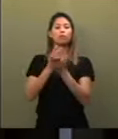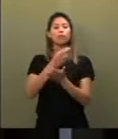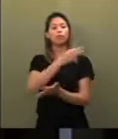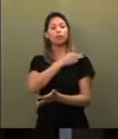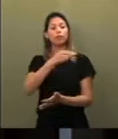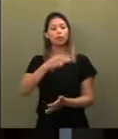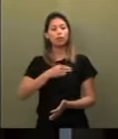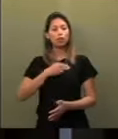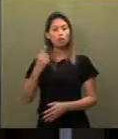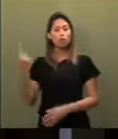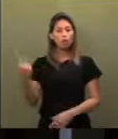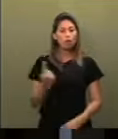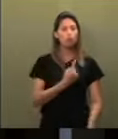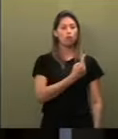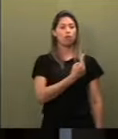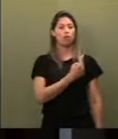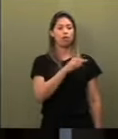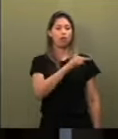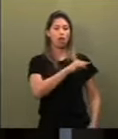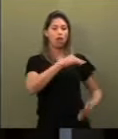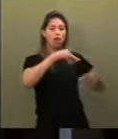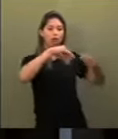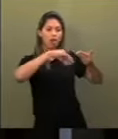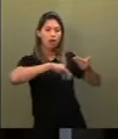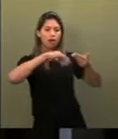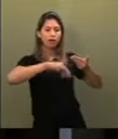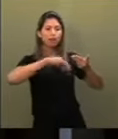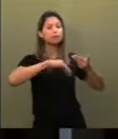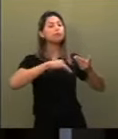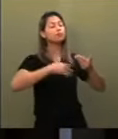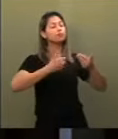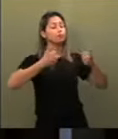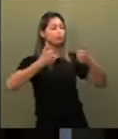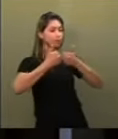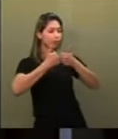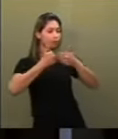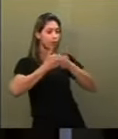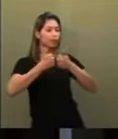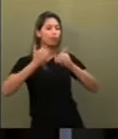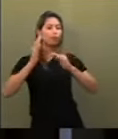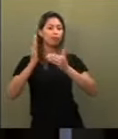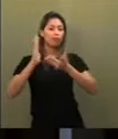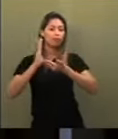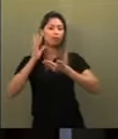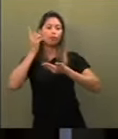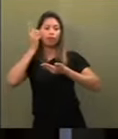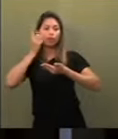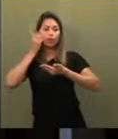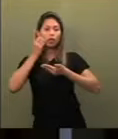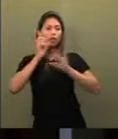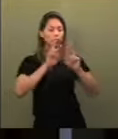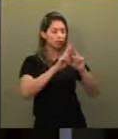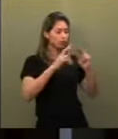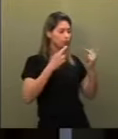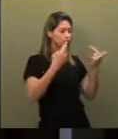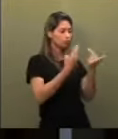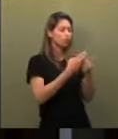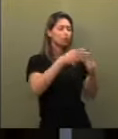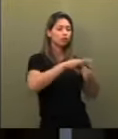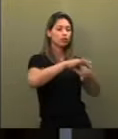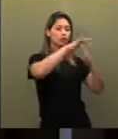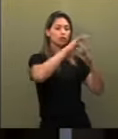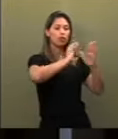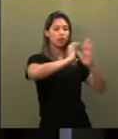Congresso Nacional, aqui ao lado na Câmara dos Deputados, se reunir com lideranças partidárias